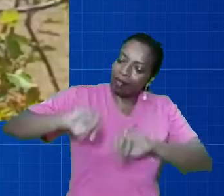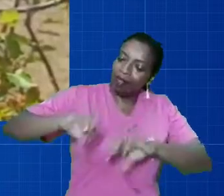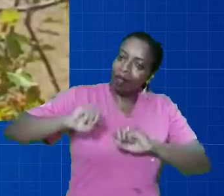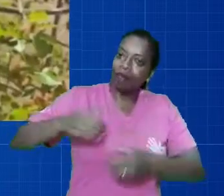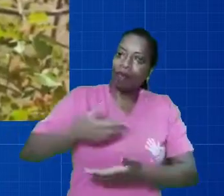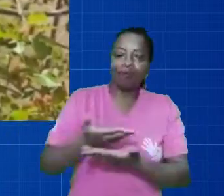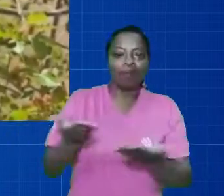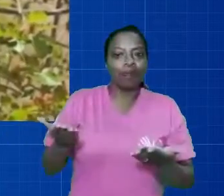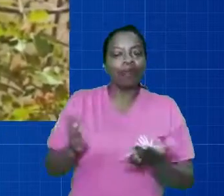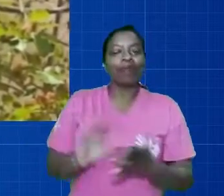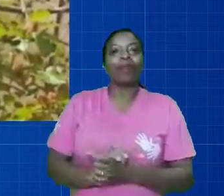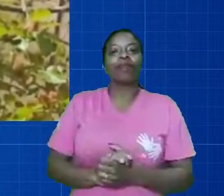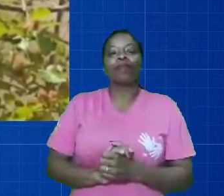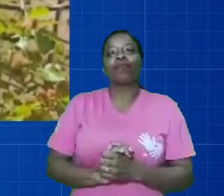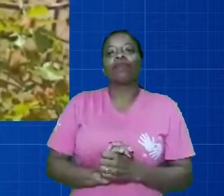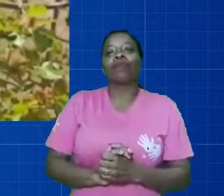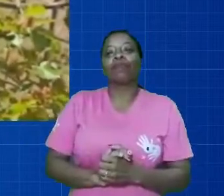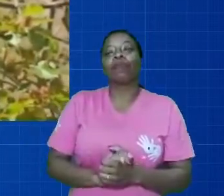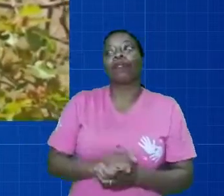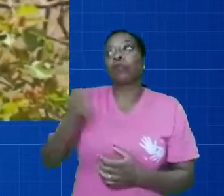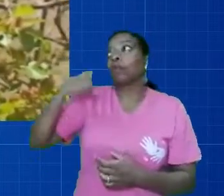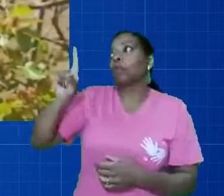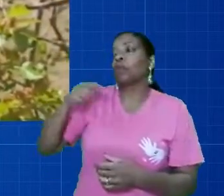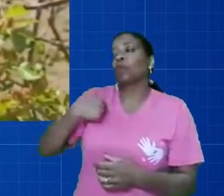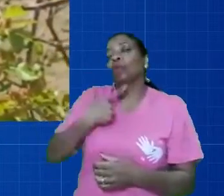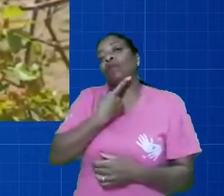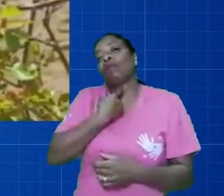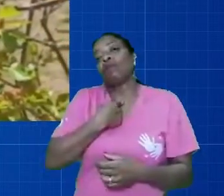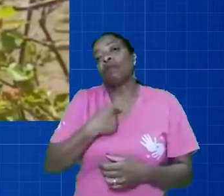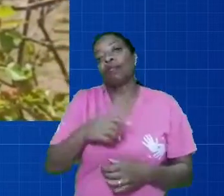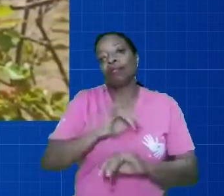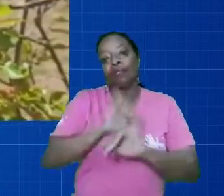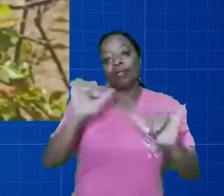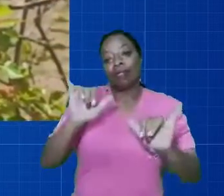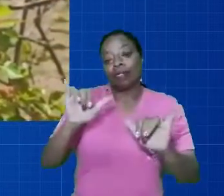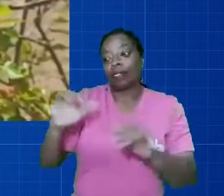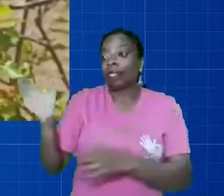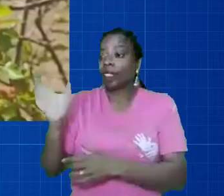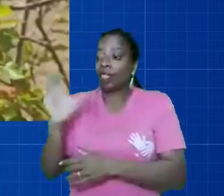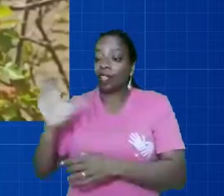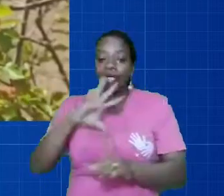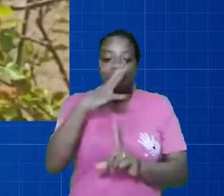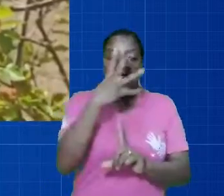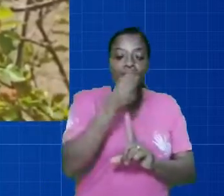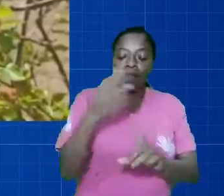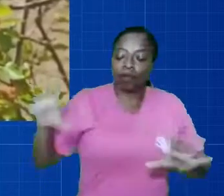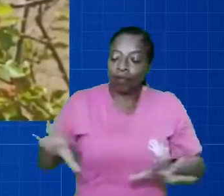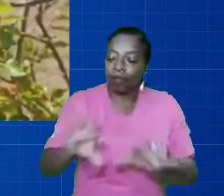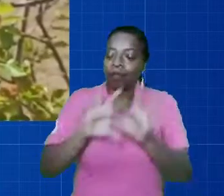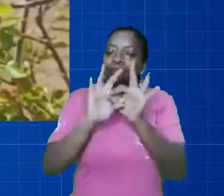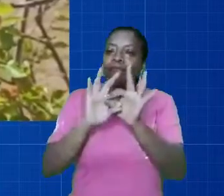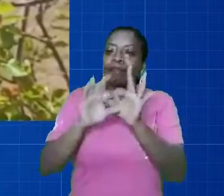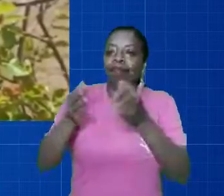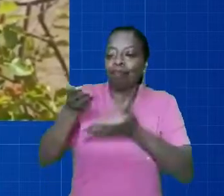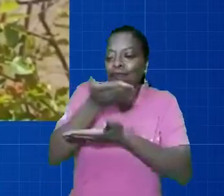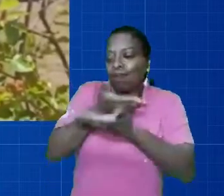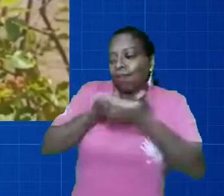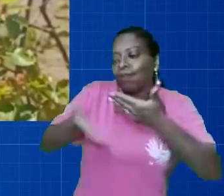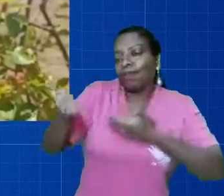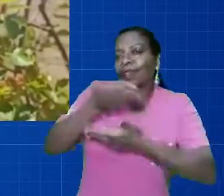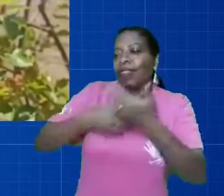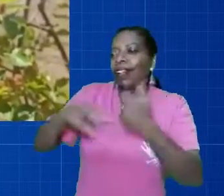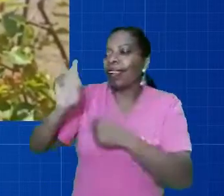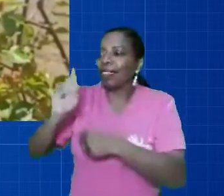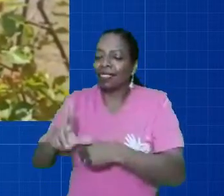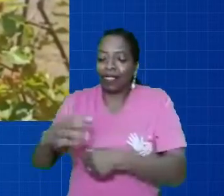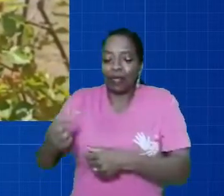educação. Por último, eu gostaria de dizer que a ciência e a arte se completam, né? A